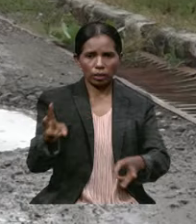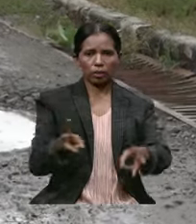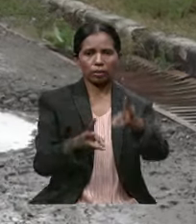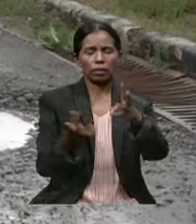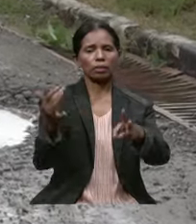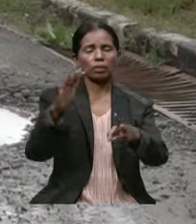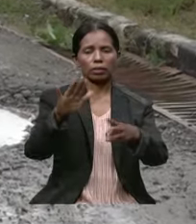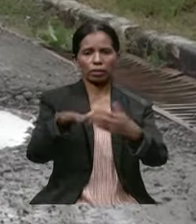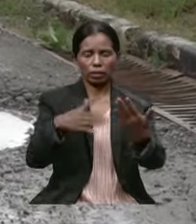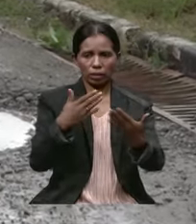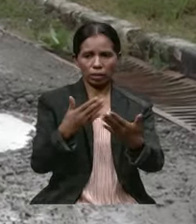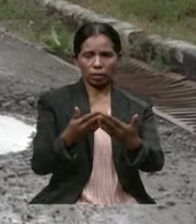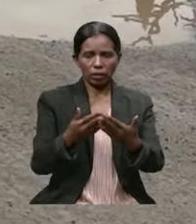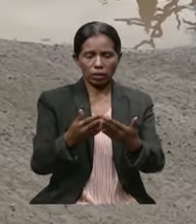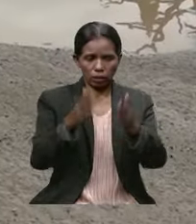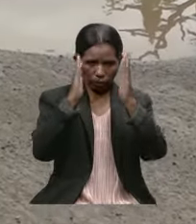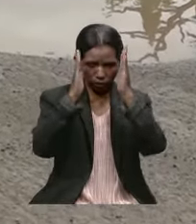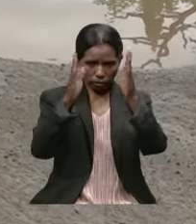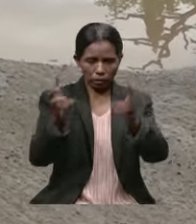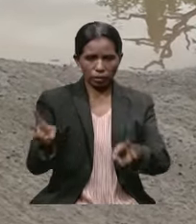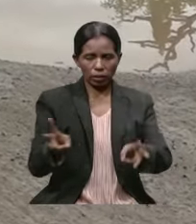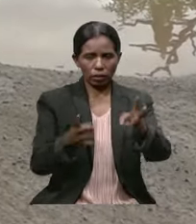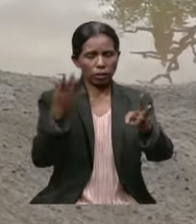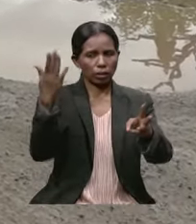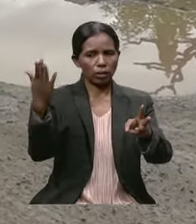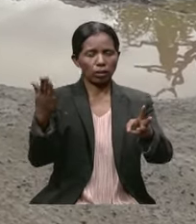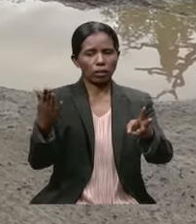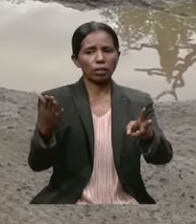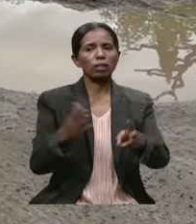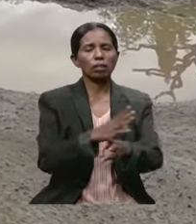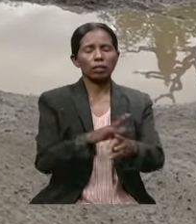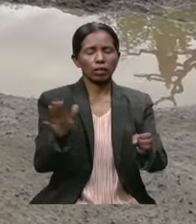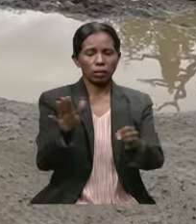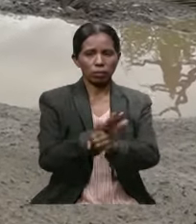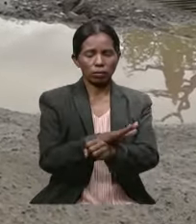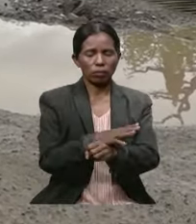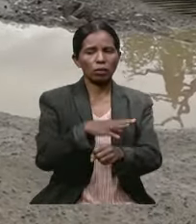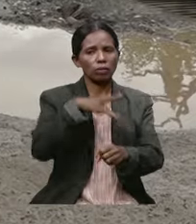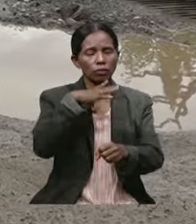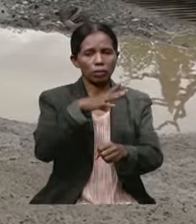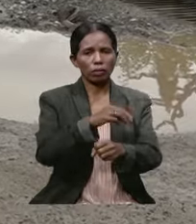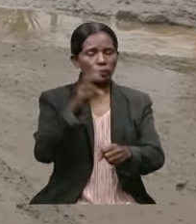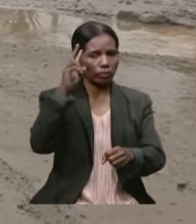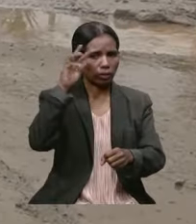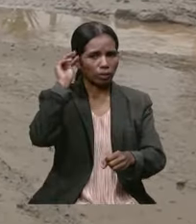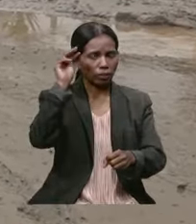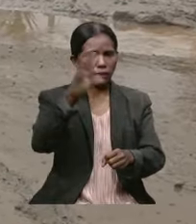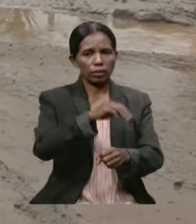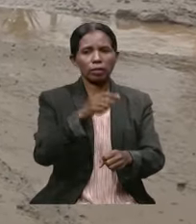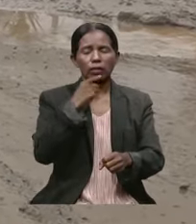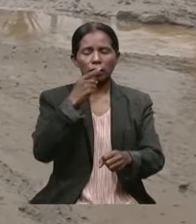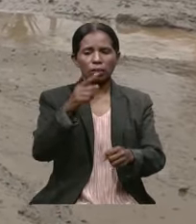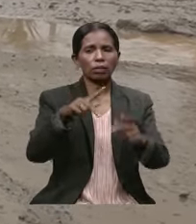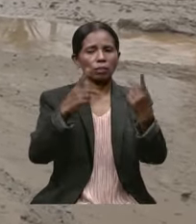município de Bomonaro. A toa atenção da estrada e a motain, devem na conu ho taho no kuak. Vice-ministro Júlio do Carmo Hateten,